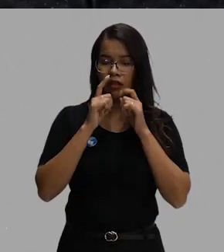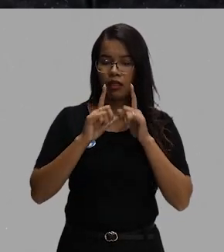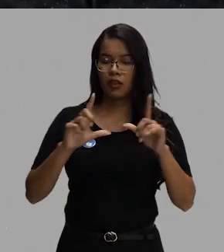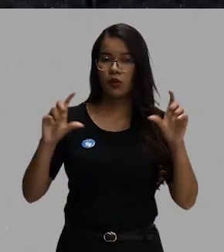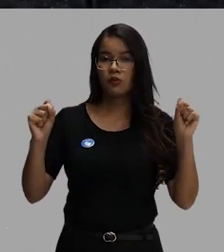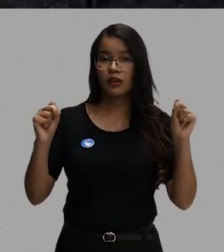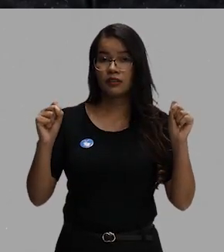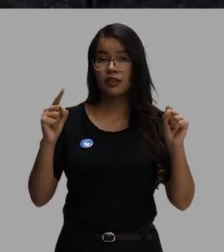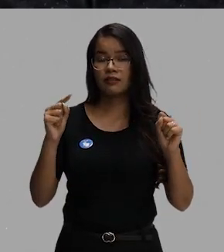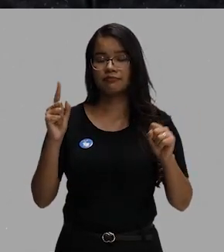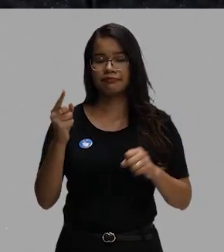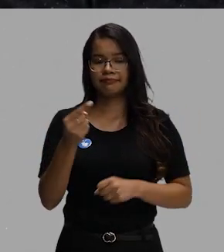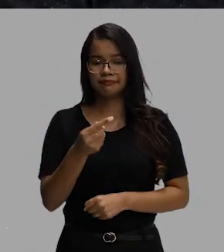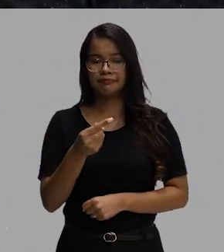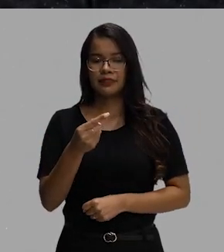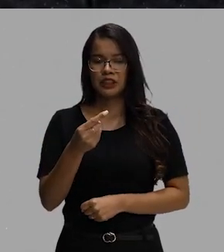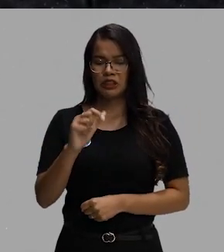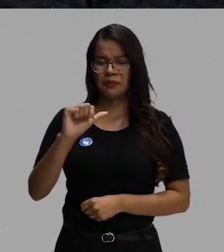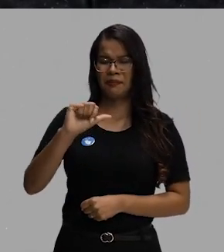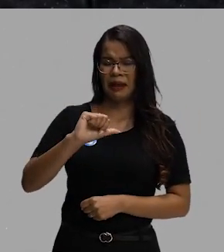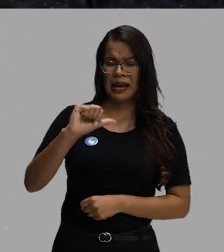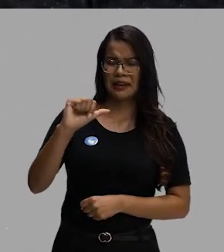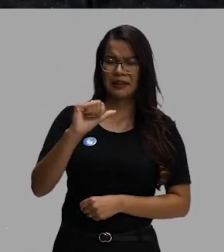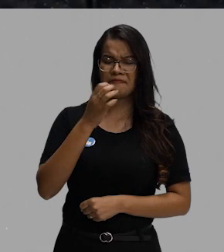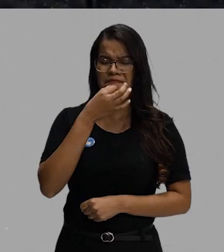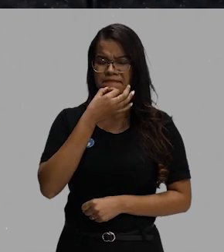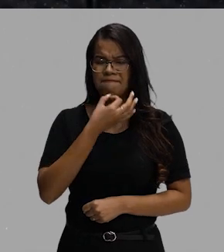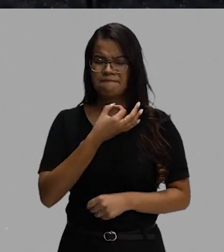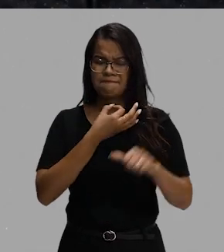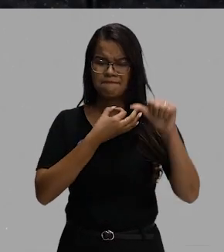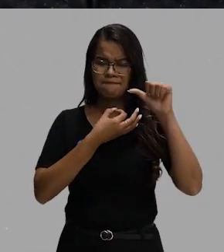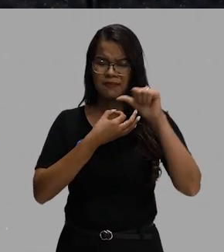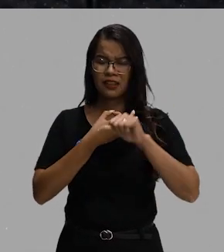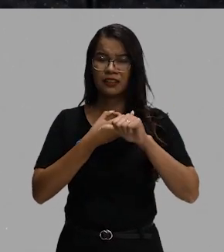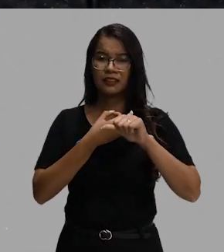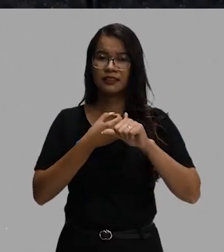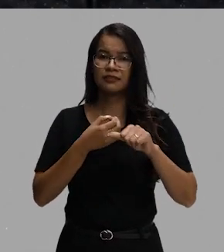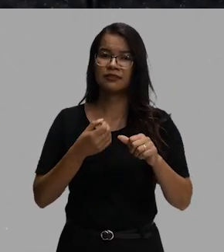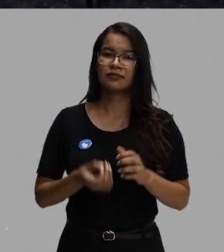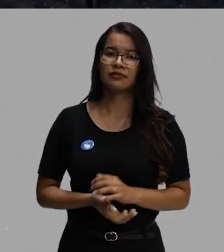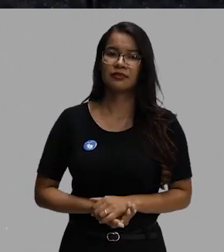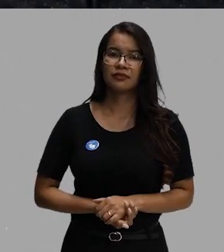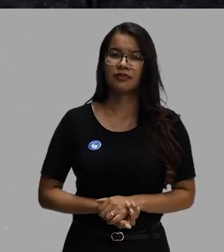é assim, uma linguagem de pessimismo, uma linguagem de